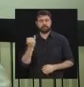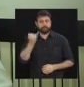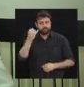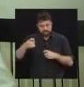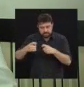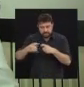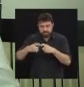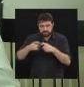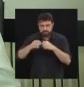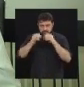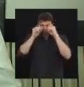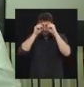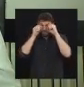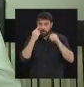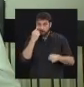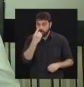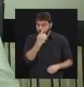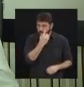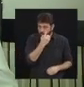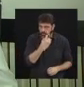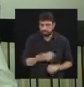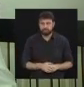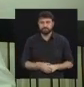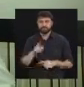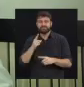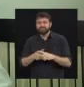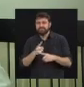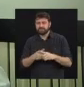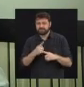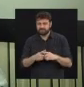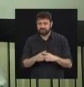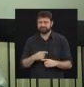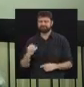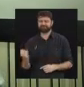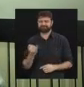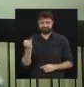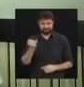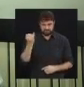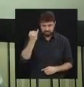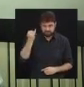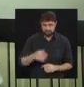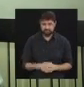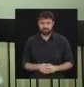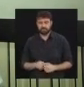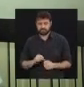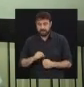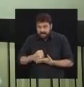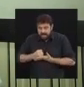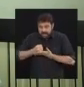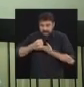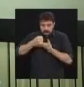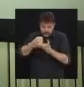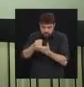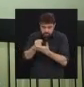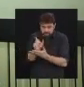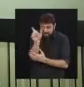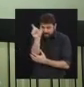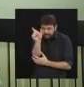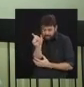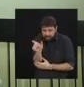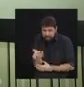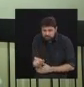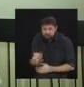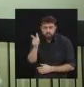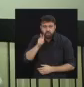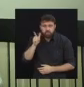oftalmologista em casos como esse da síndrome de Moebius é muito incisivo do ponto de vista da